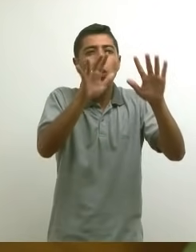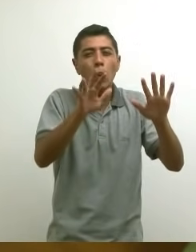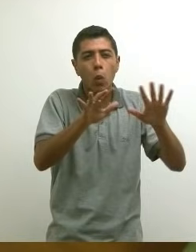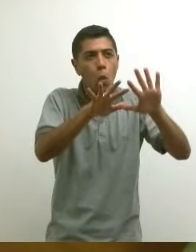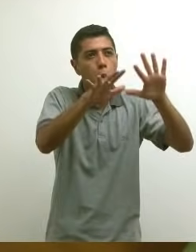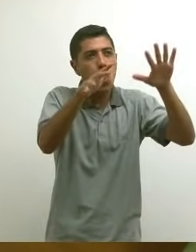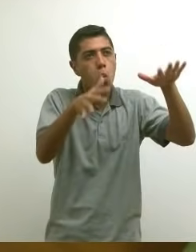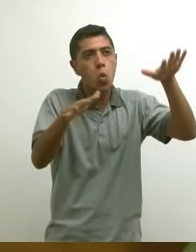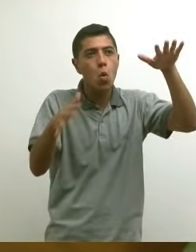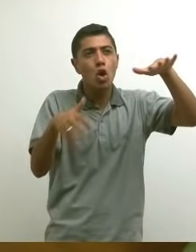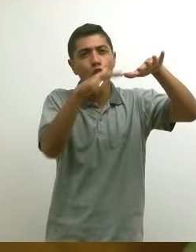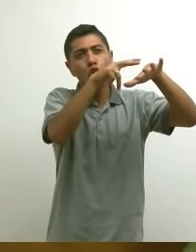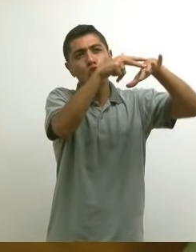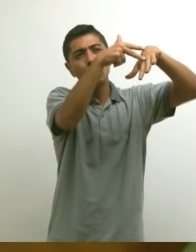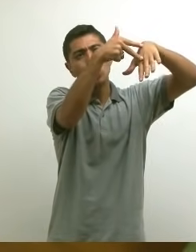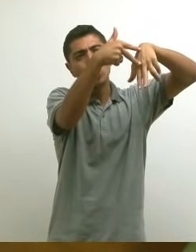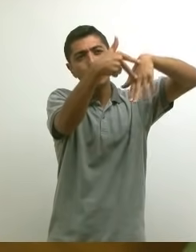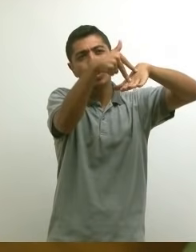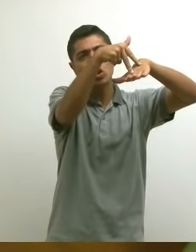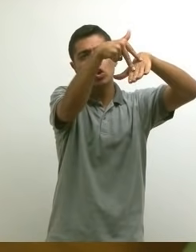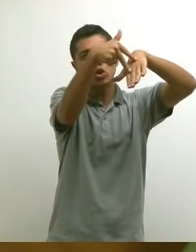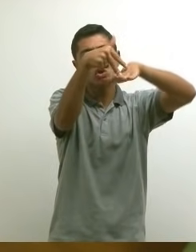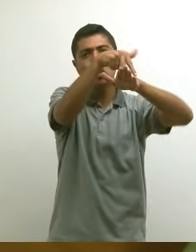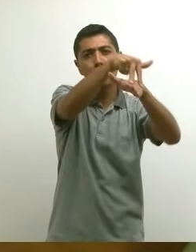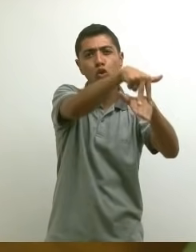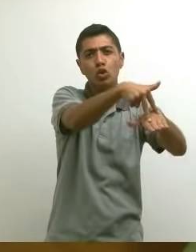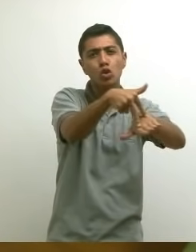escorregador obviamente é